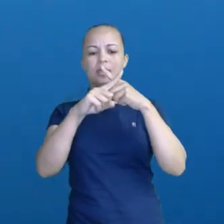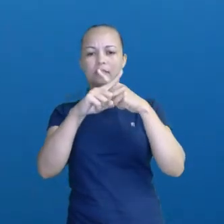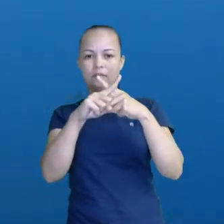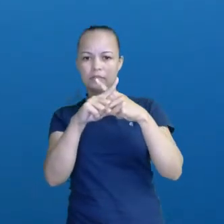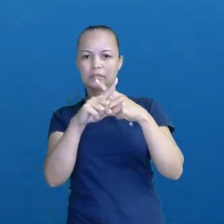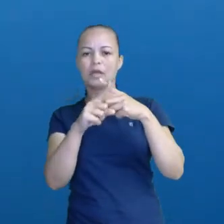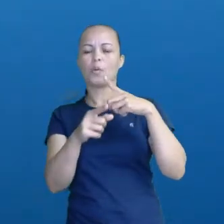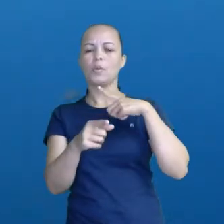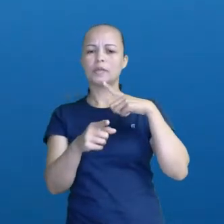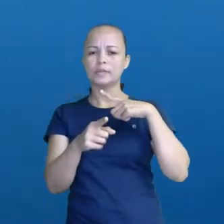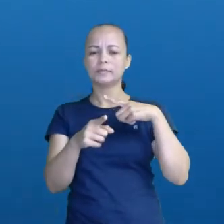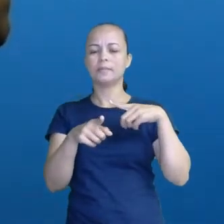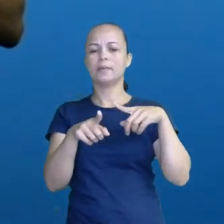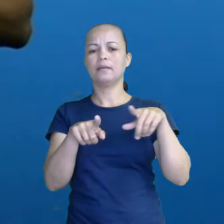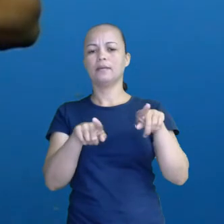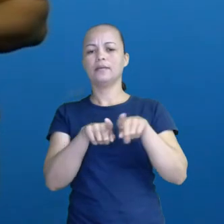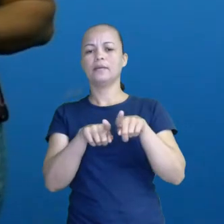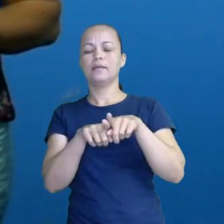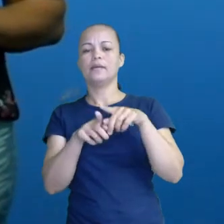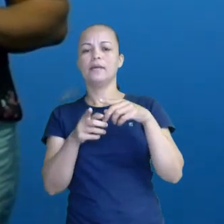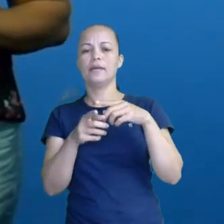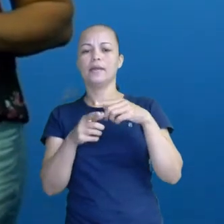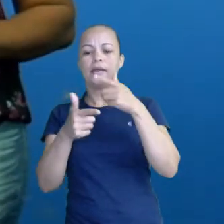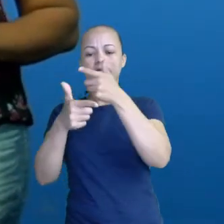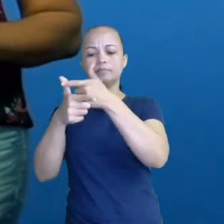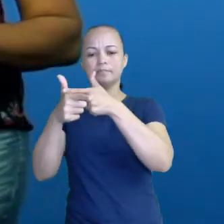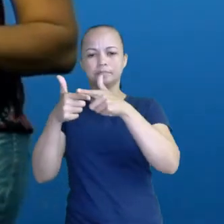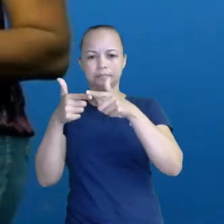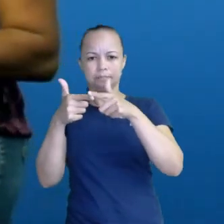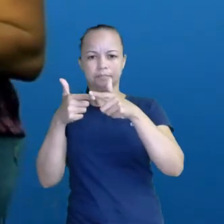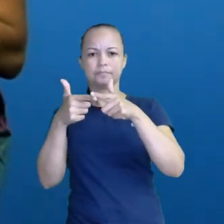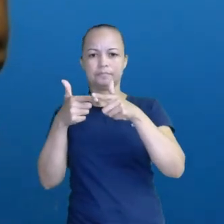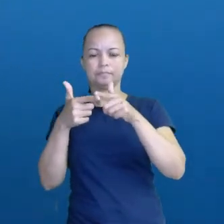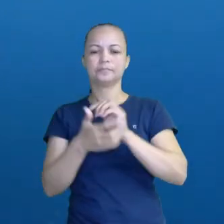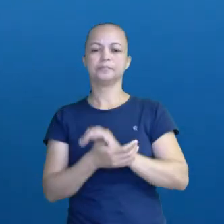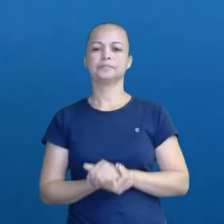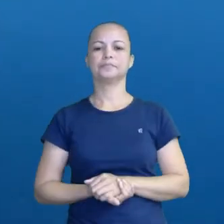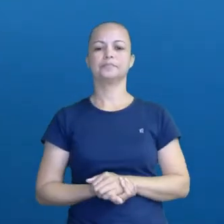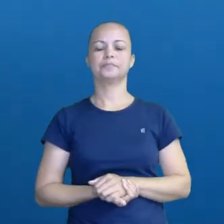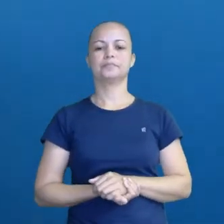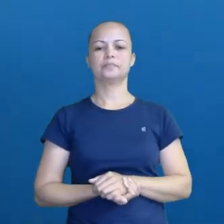divisão e também a multiplicação que nós vamos utilizar